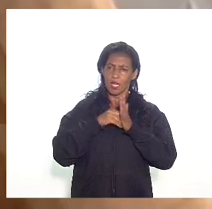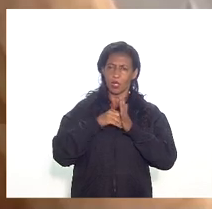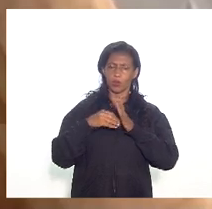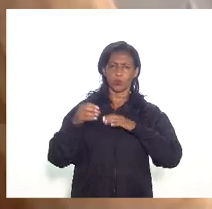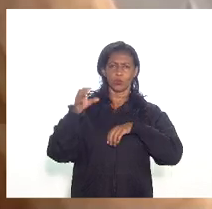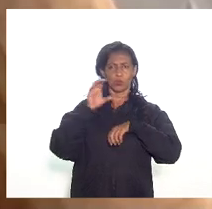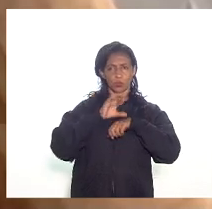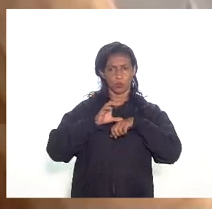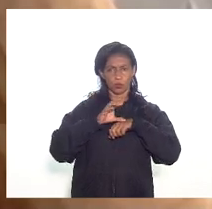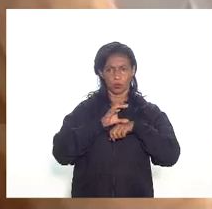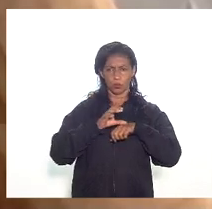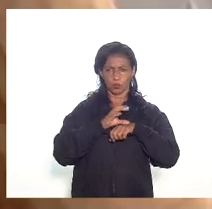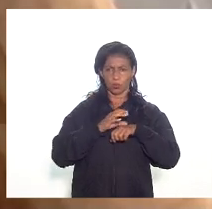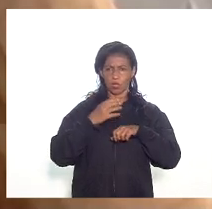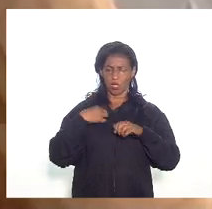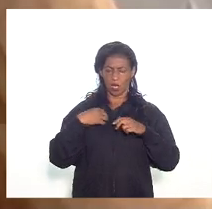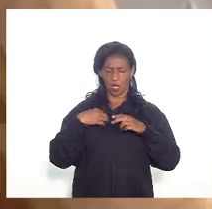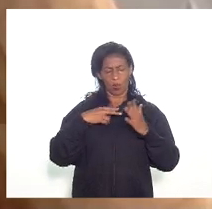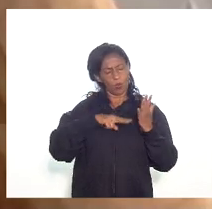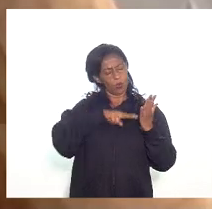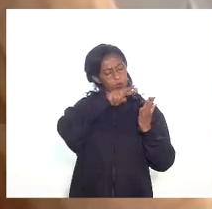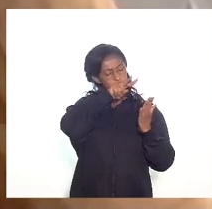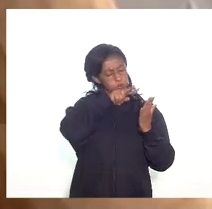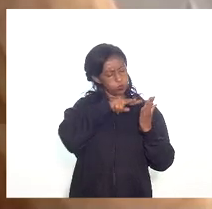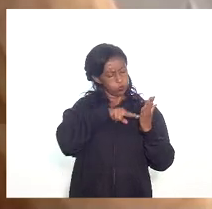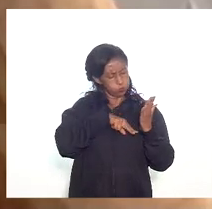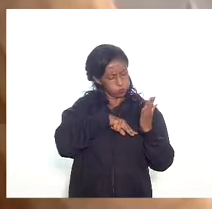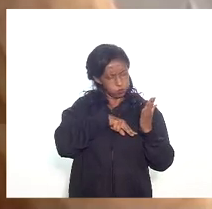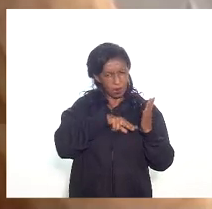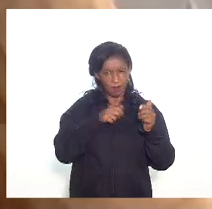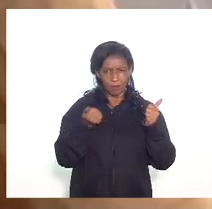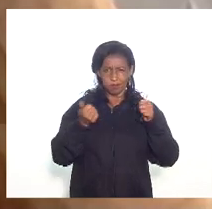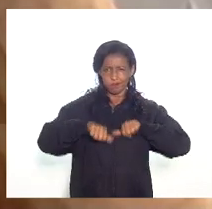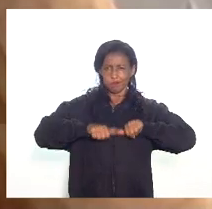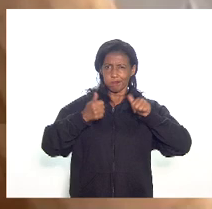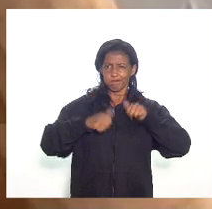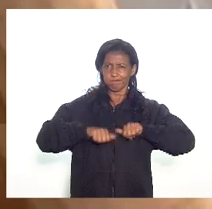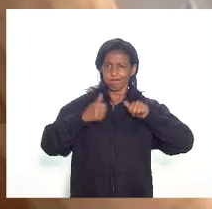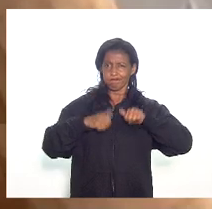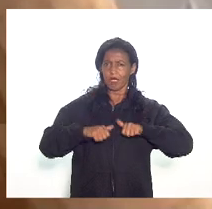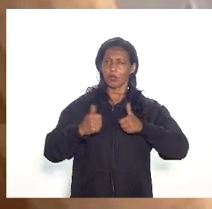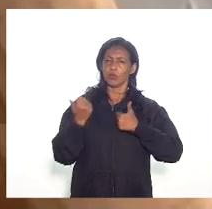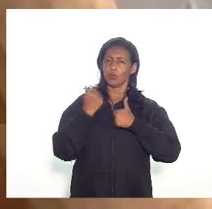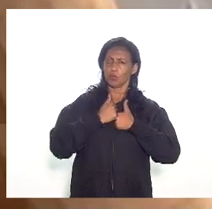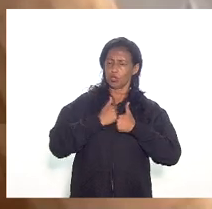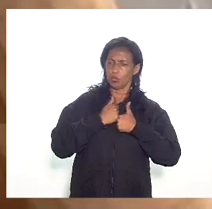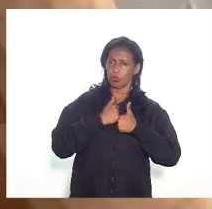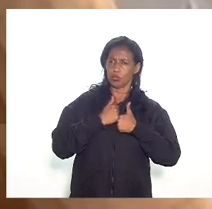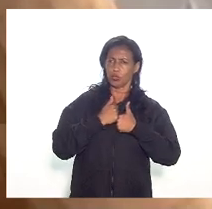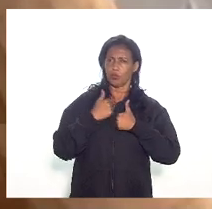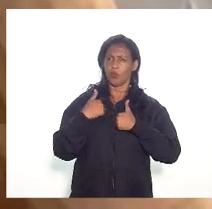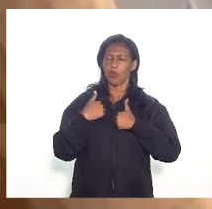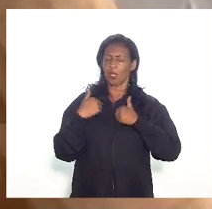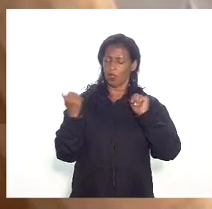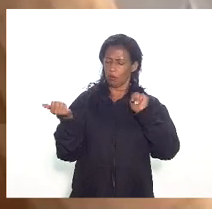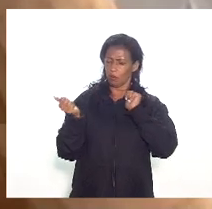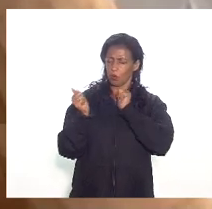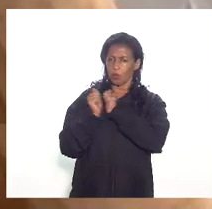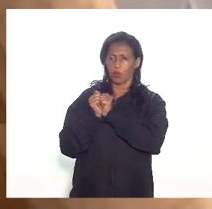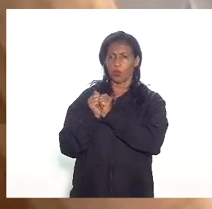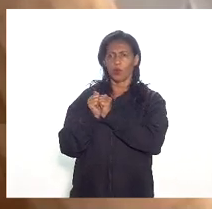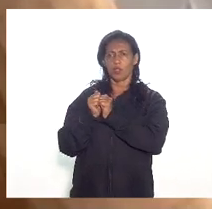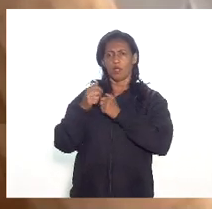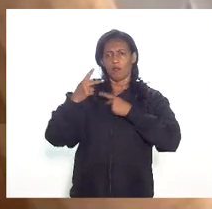detive na leitura e na análise do substitutivo quero me solidarizar a fala do deputado Marcos Pacheco